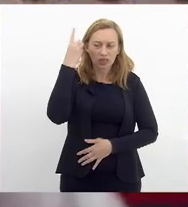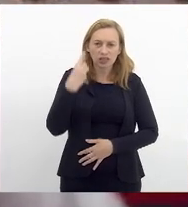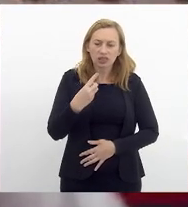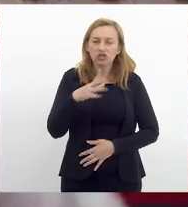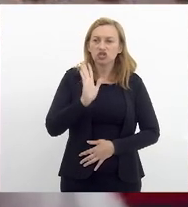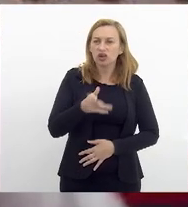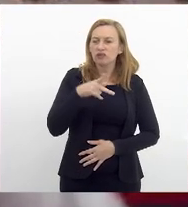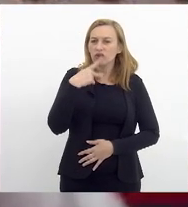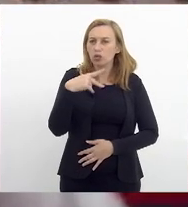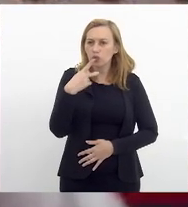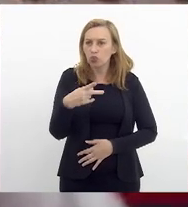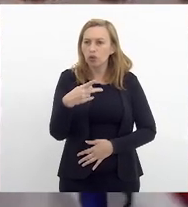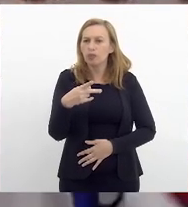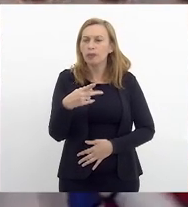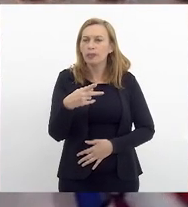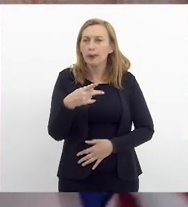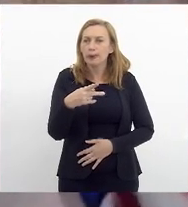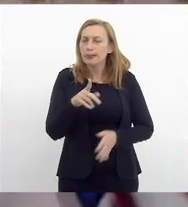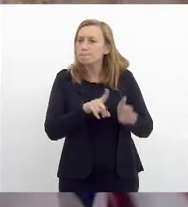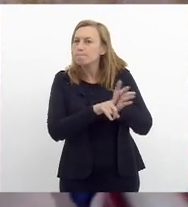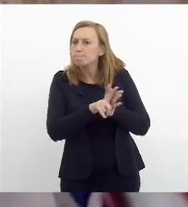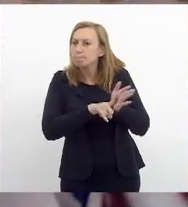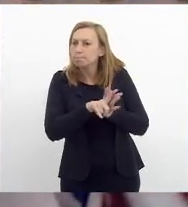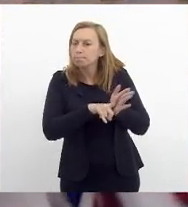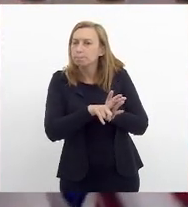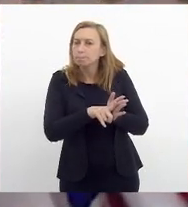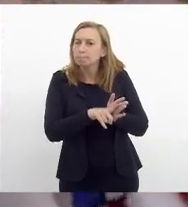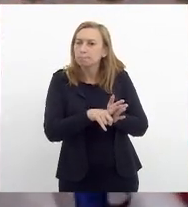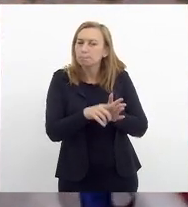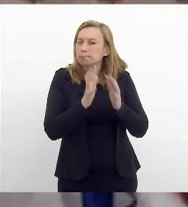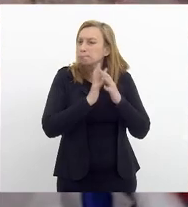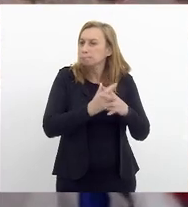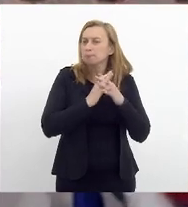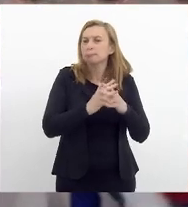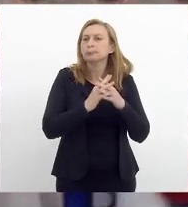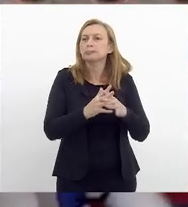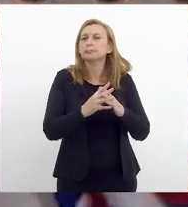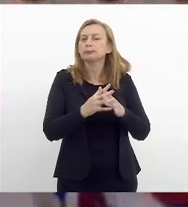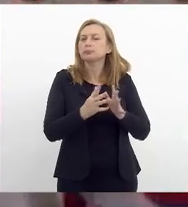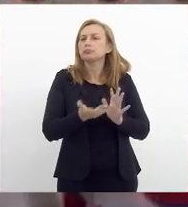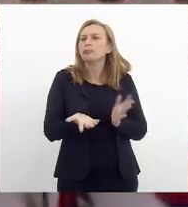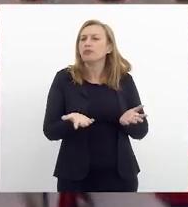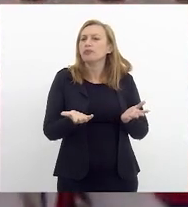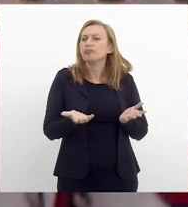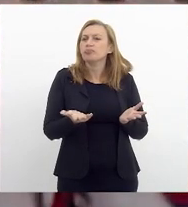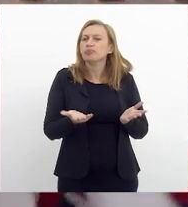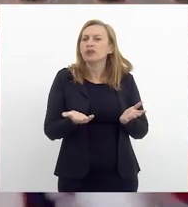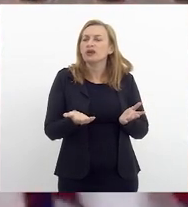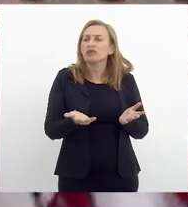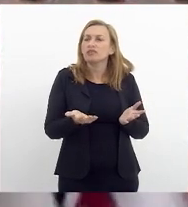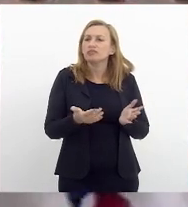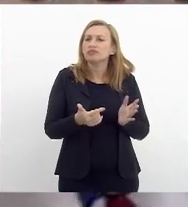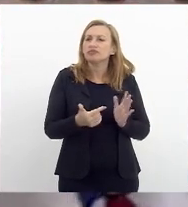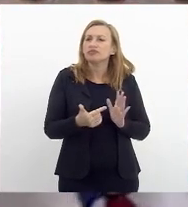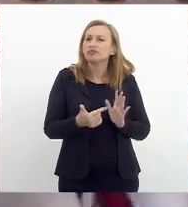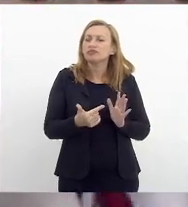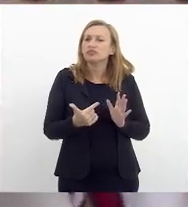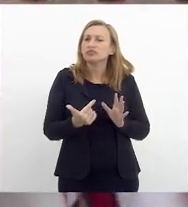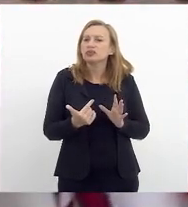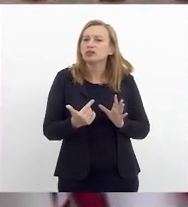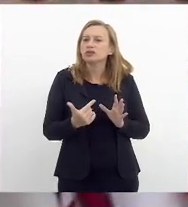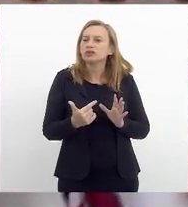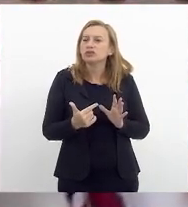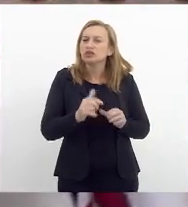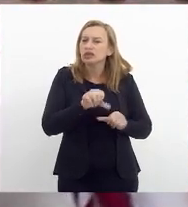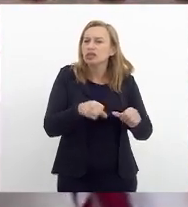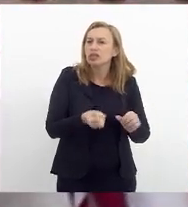mencionou, uma análise muito complexa, dado o contexto que se insere essa